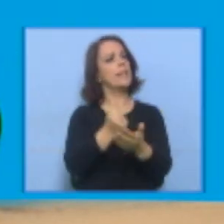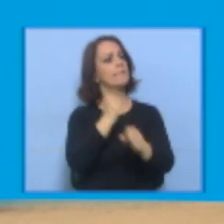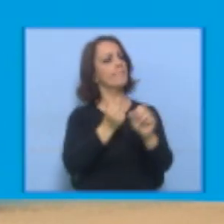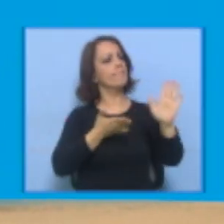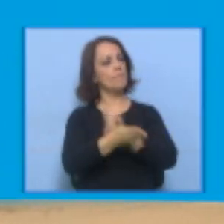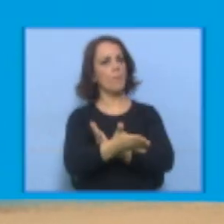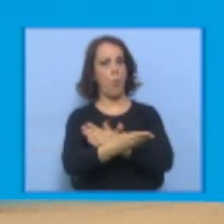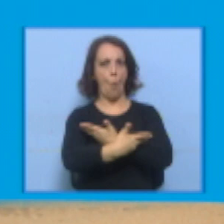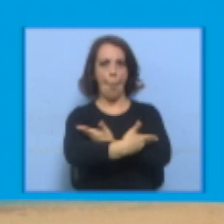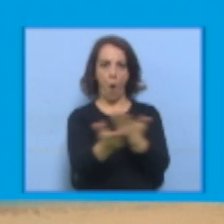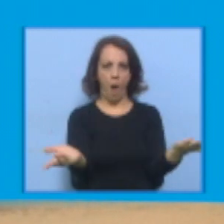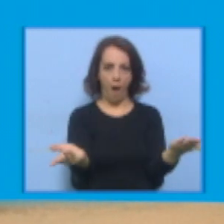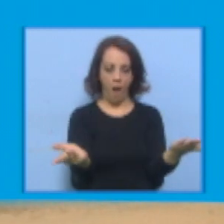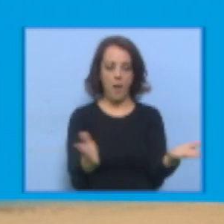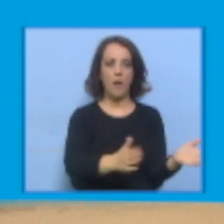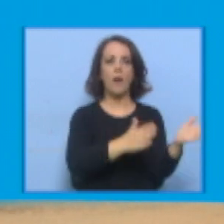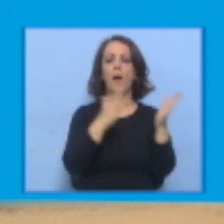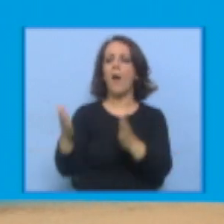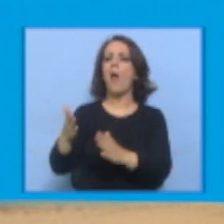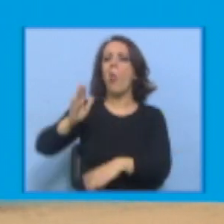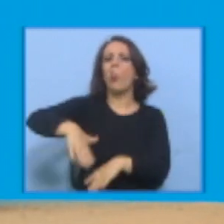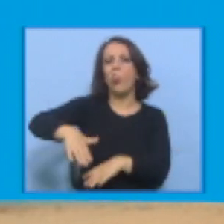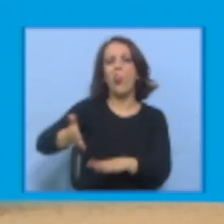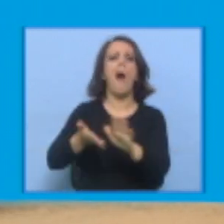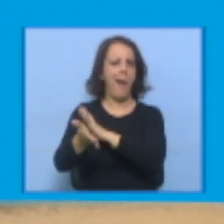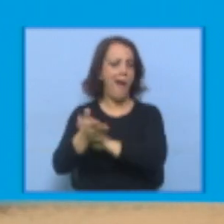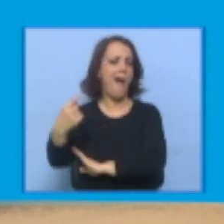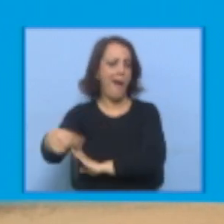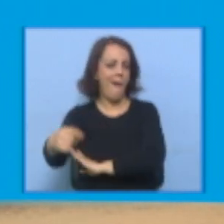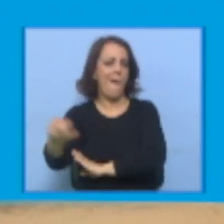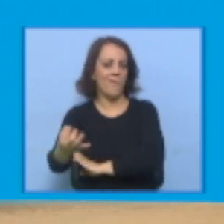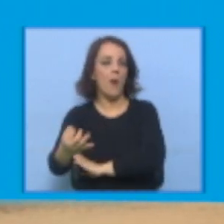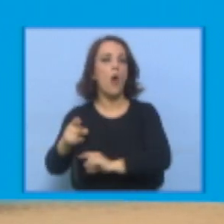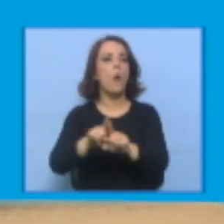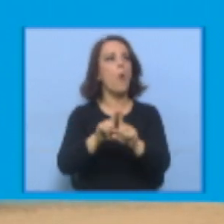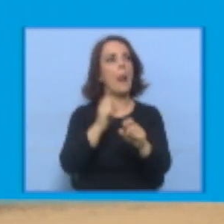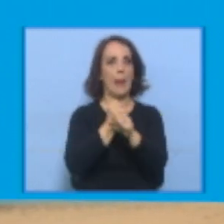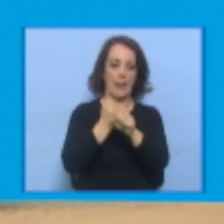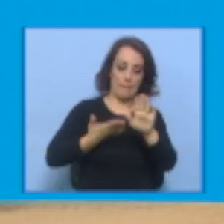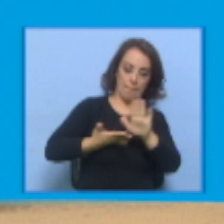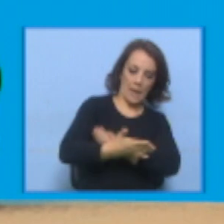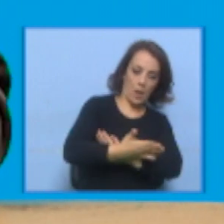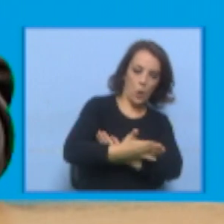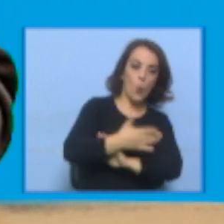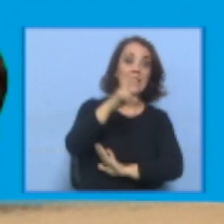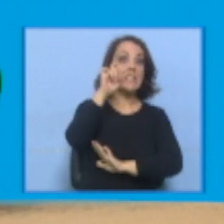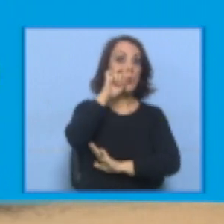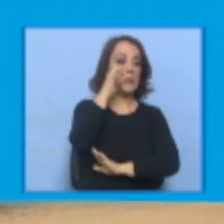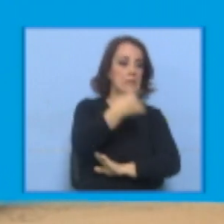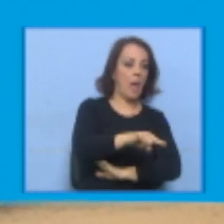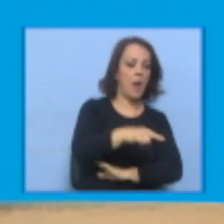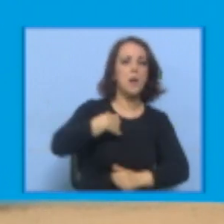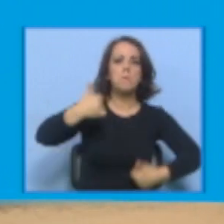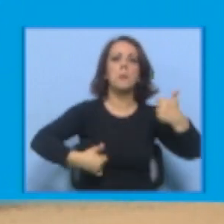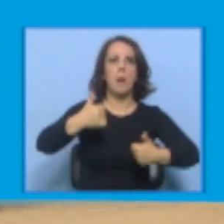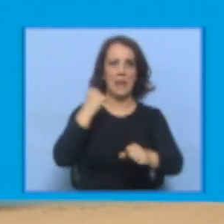falta de emprego em que a pessoa tenha alguma segurança. entre não ter trabalho nenhum ou ter aquele,